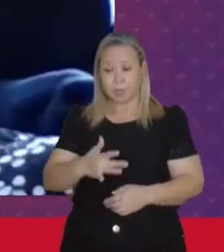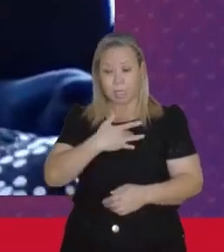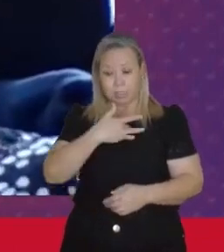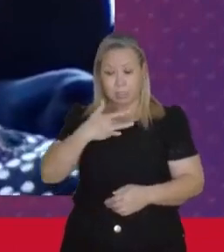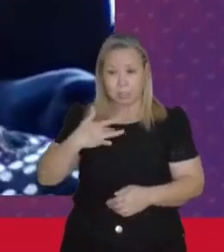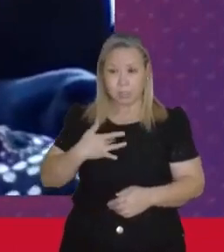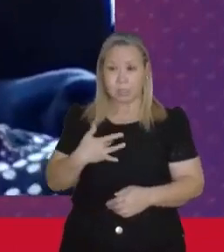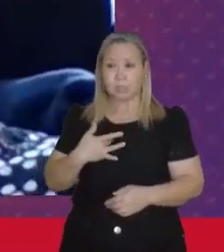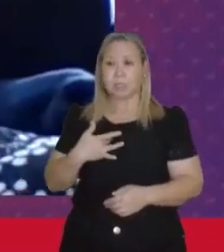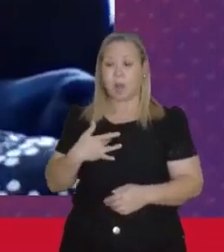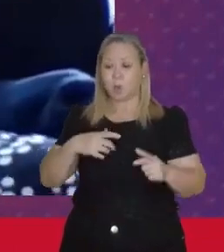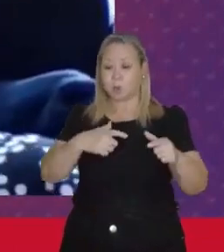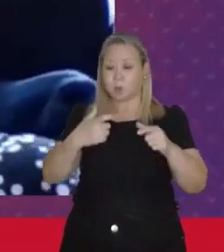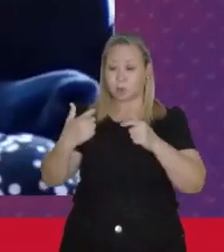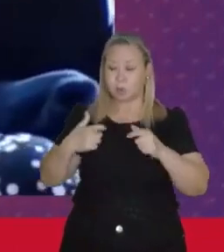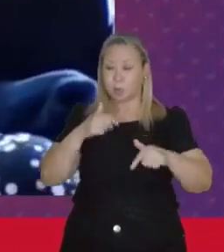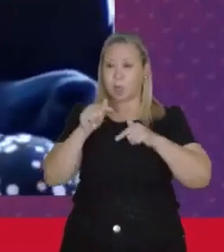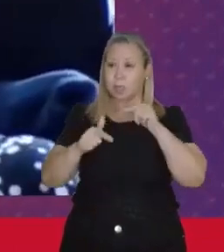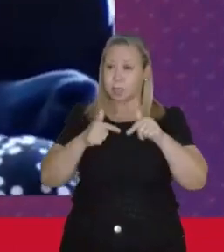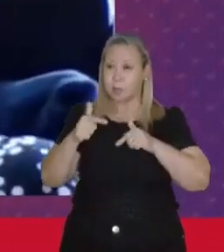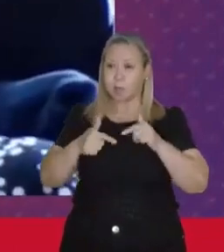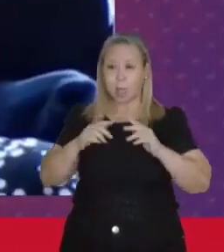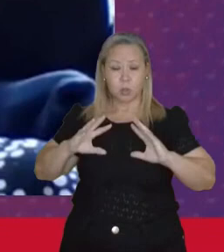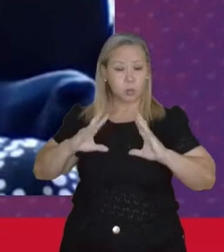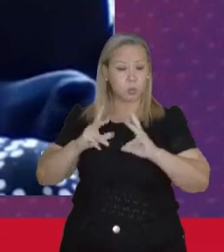saúde nos locais de trabalho.